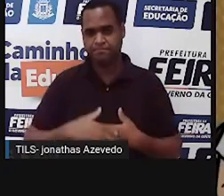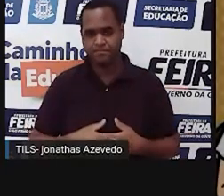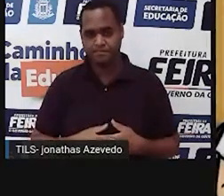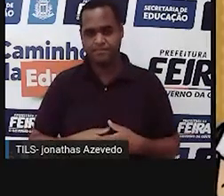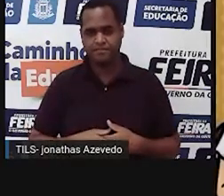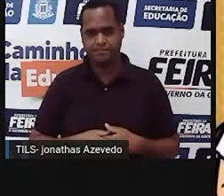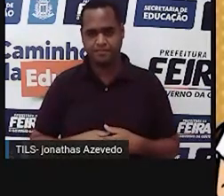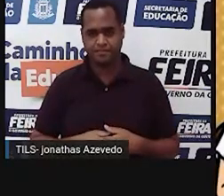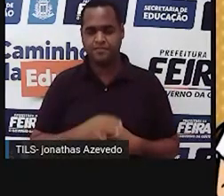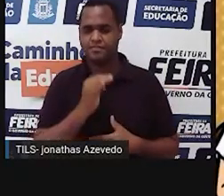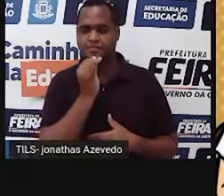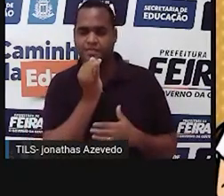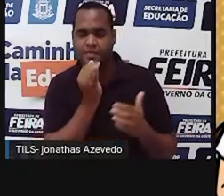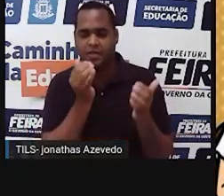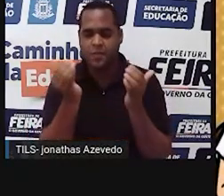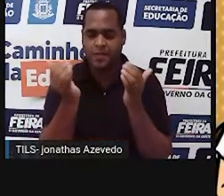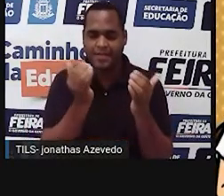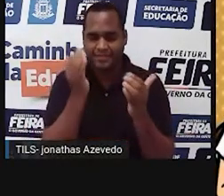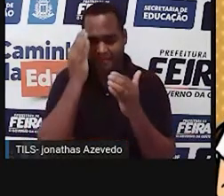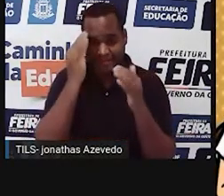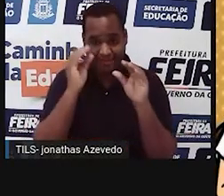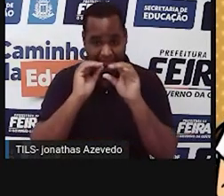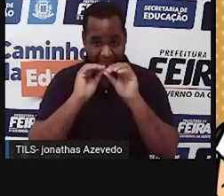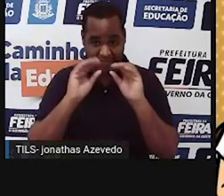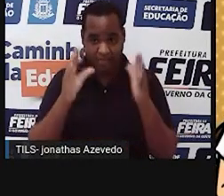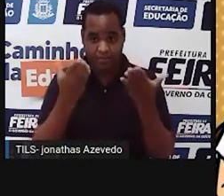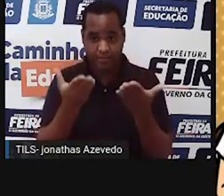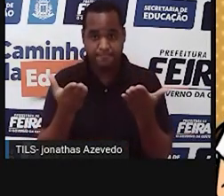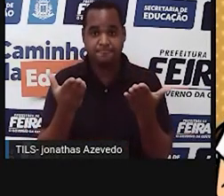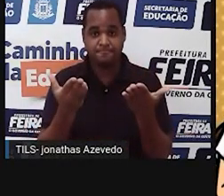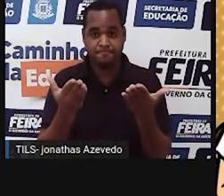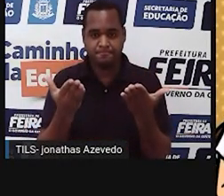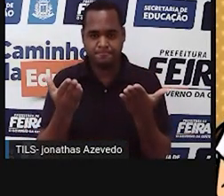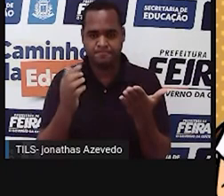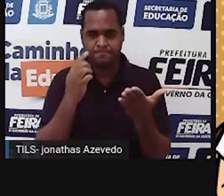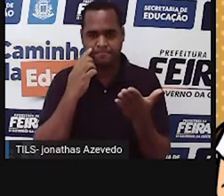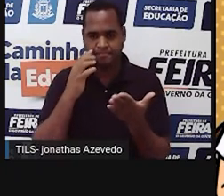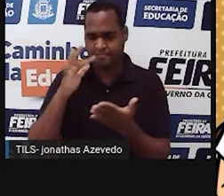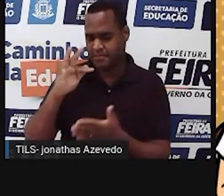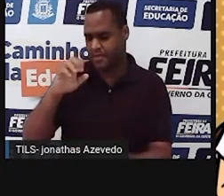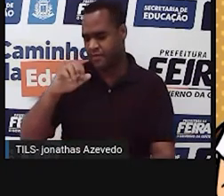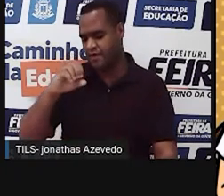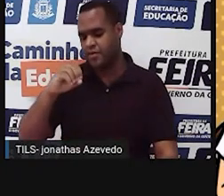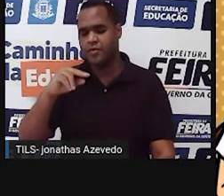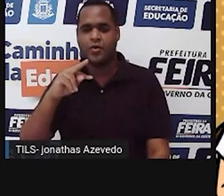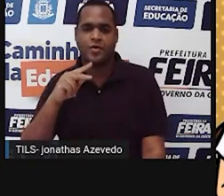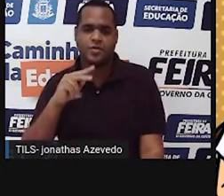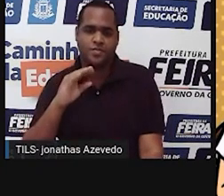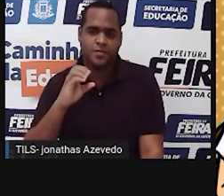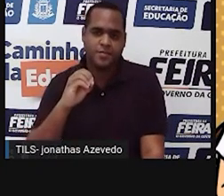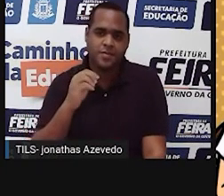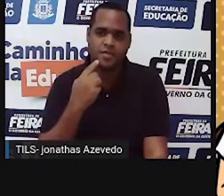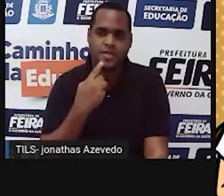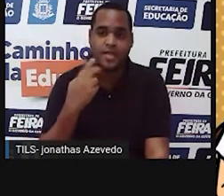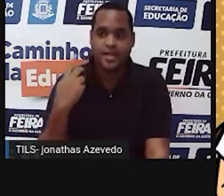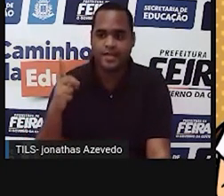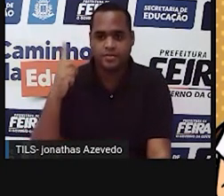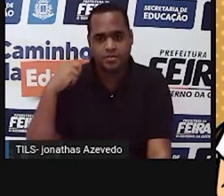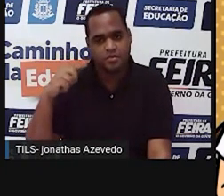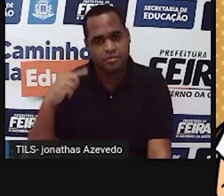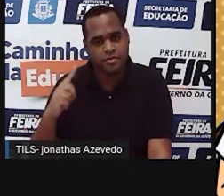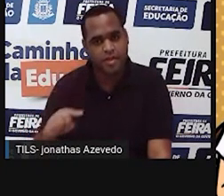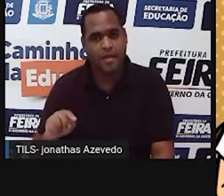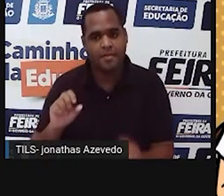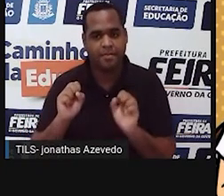Aqui, um exemplo. Então, isso daqui é o fenótipo. A pessoa tem o cabelo cacheado